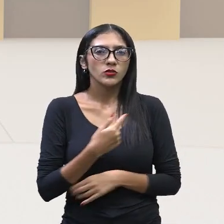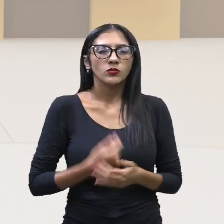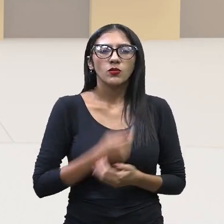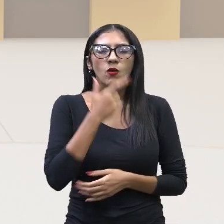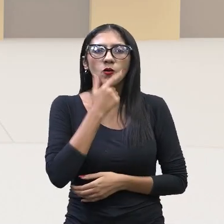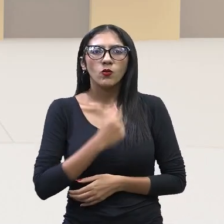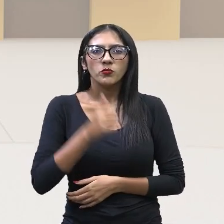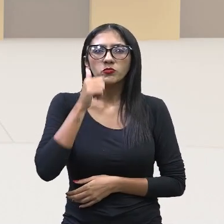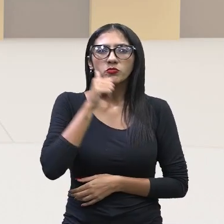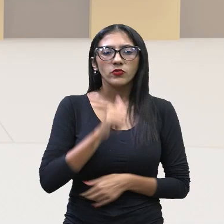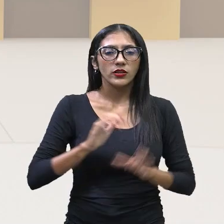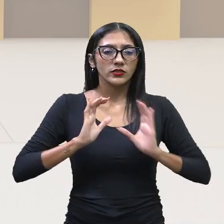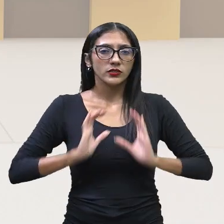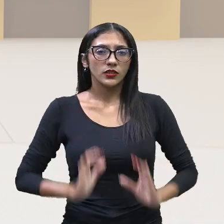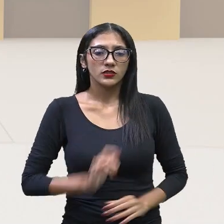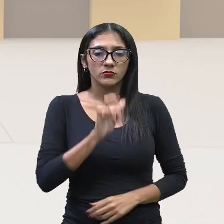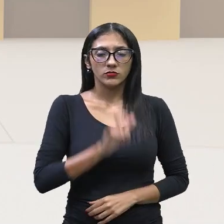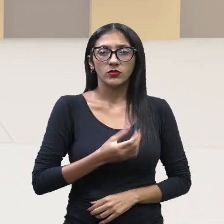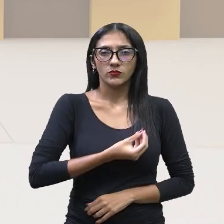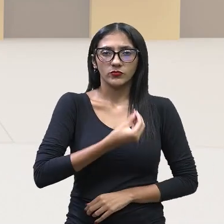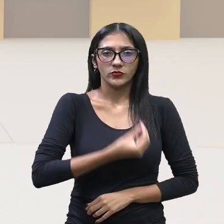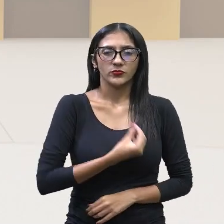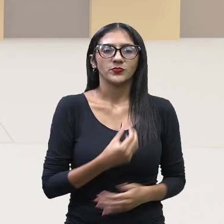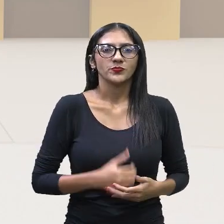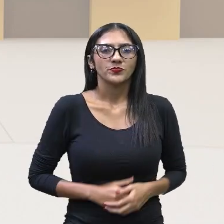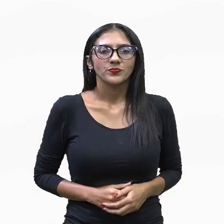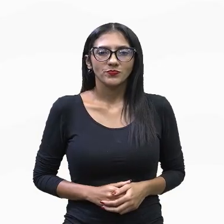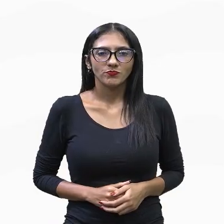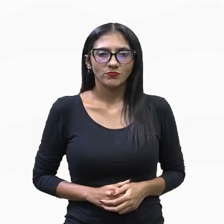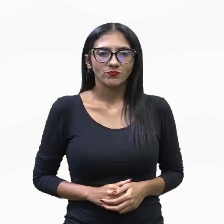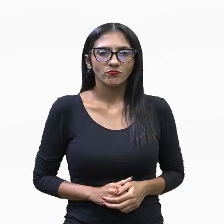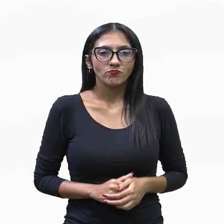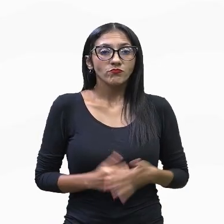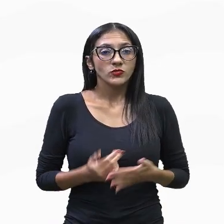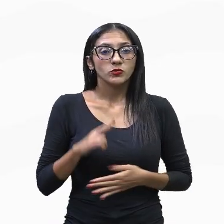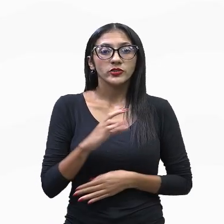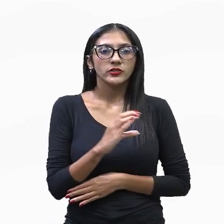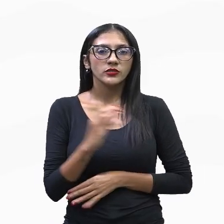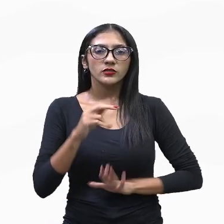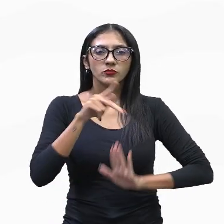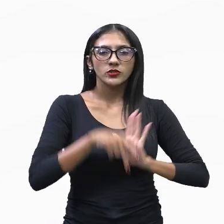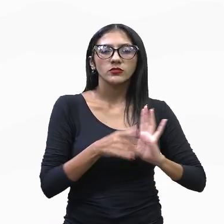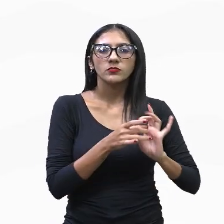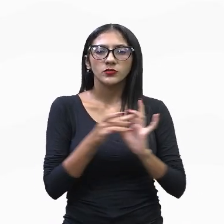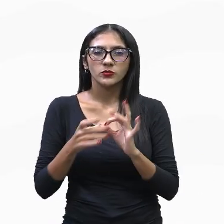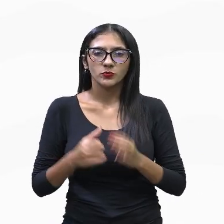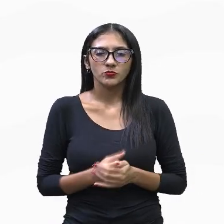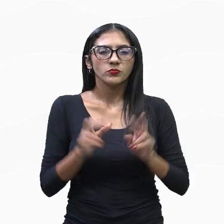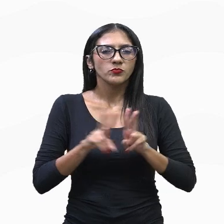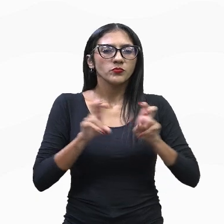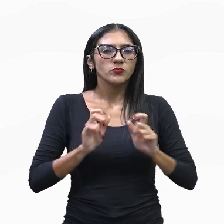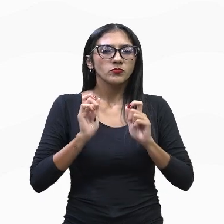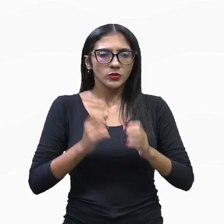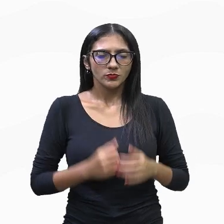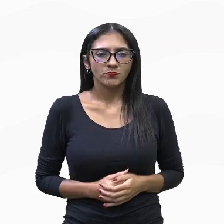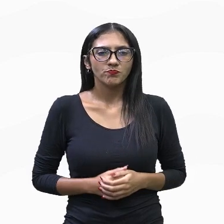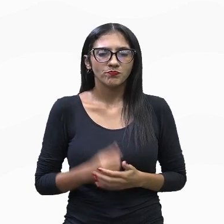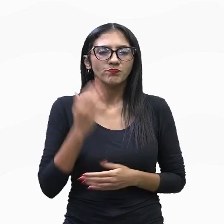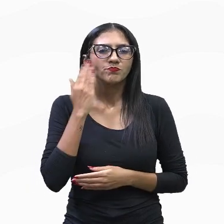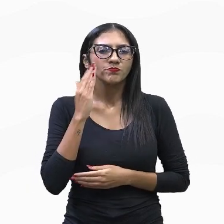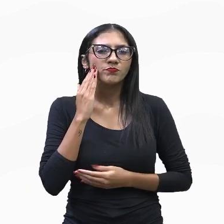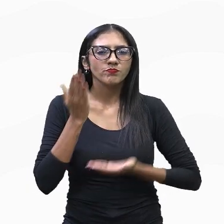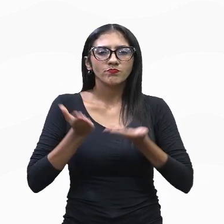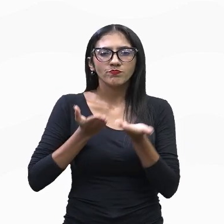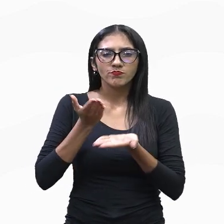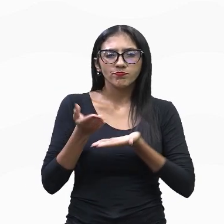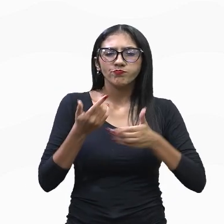cidadãs dentro de uma sociedade. Bom, o CC, Projetos Integradores. Tema integrador, mediação de